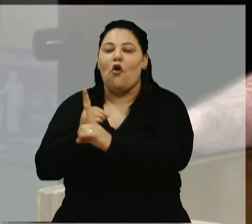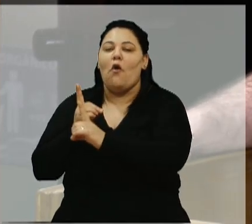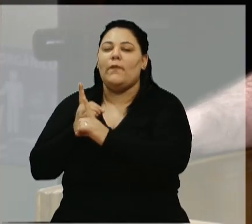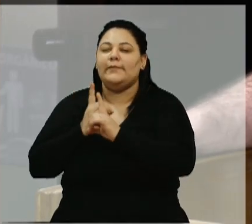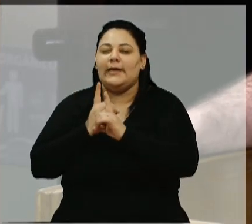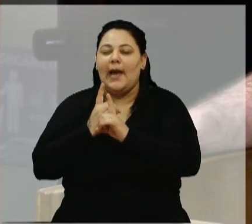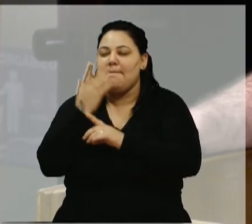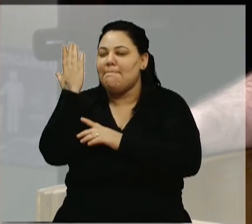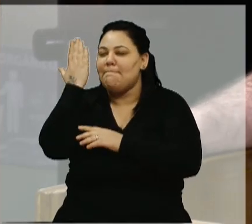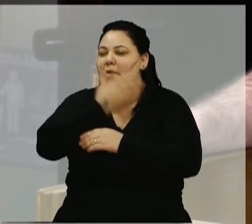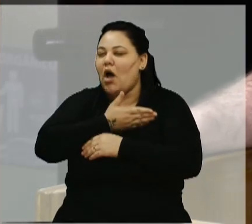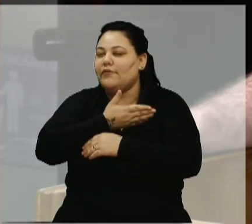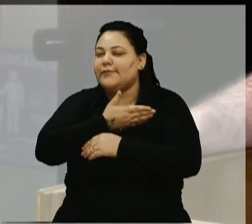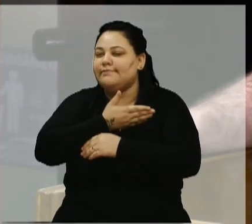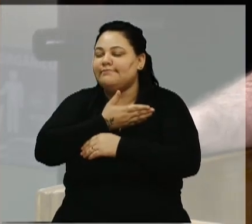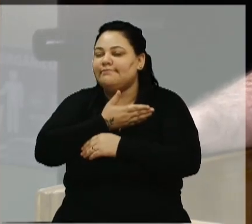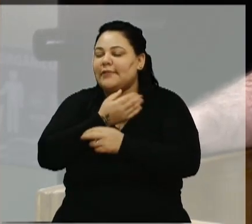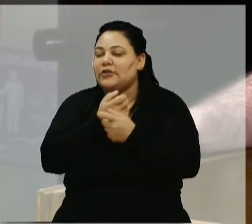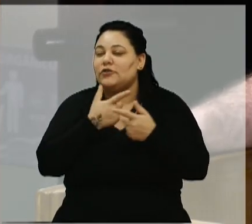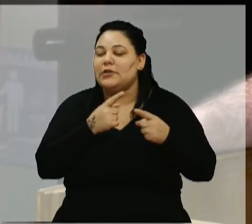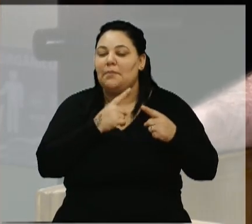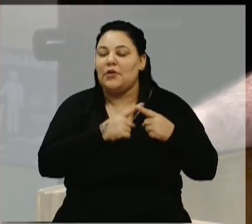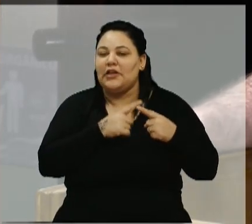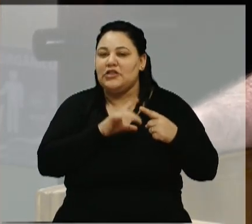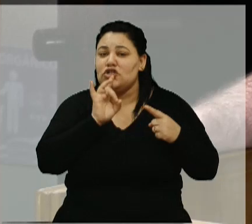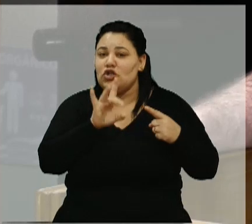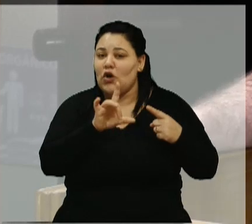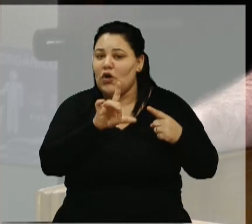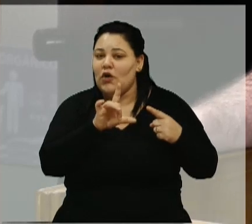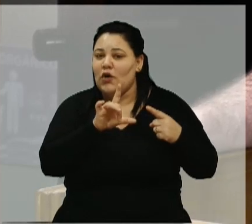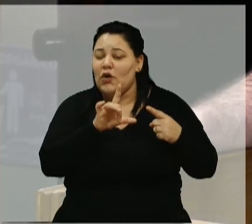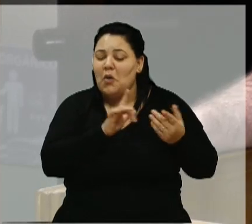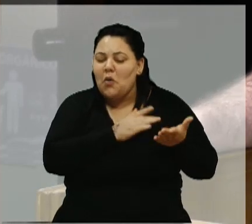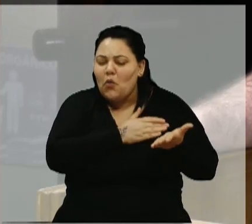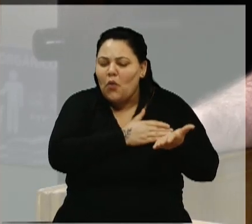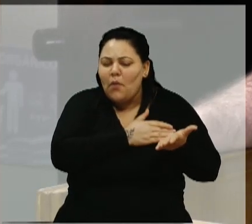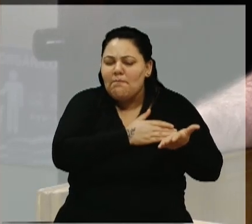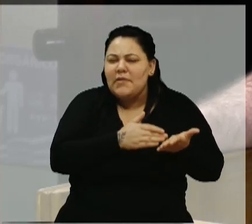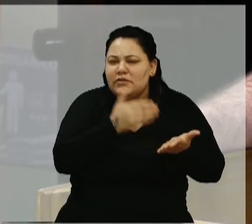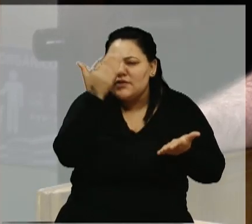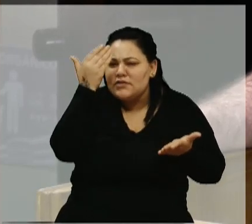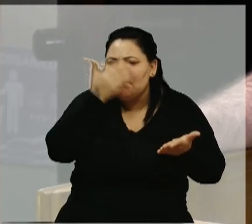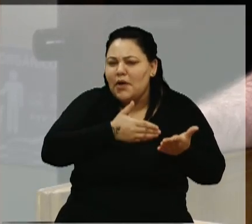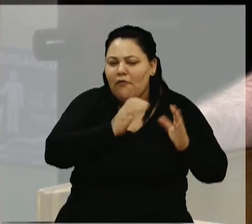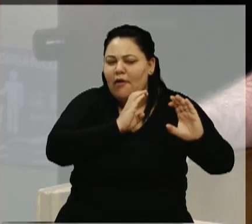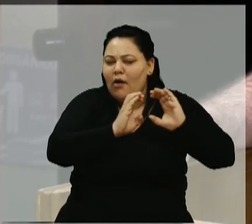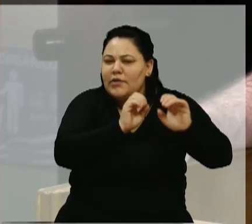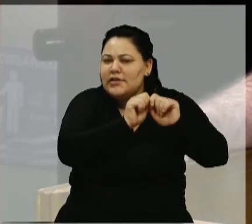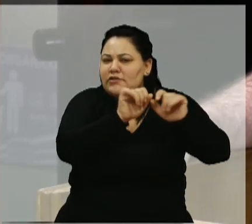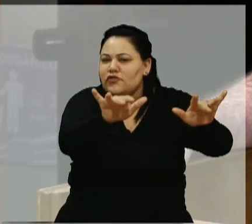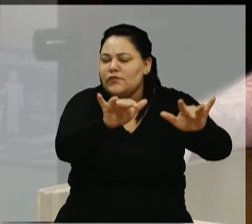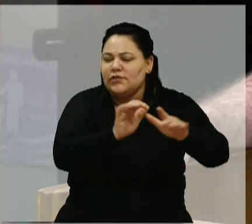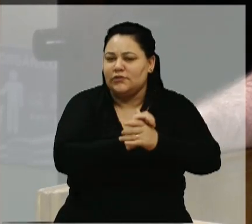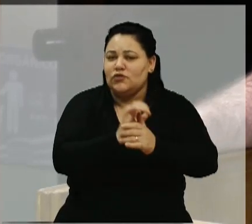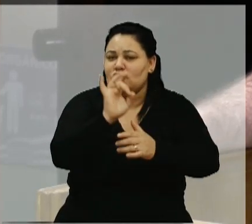iceberg, porque é só a ponta do iceberg que veio na imprensa, vereador Zanquim.